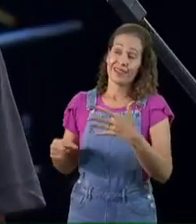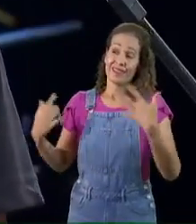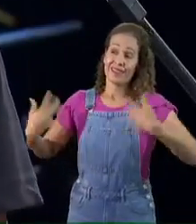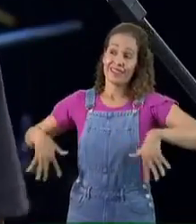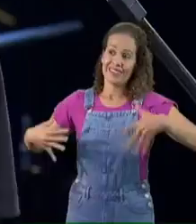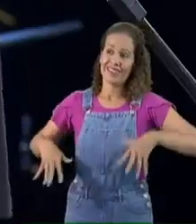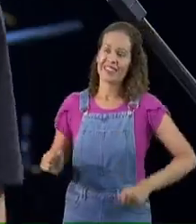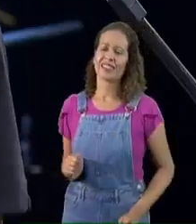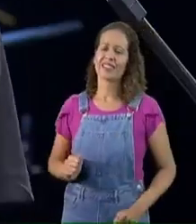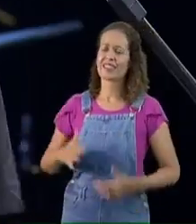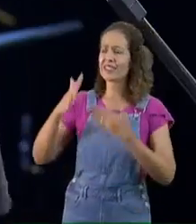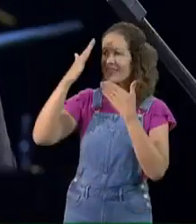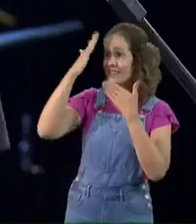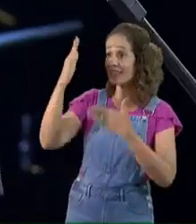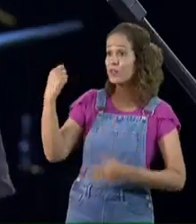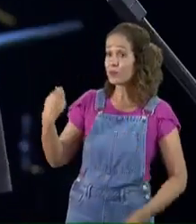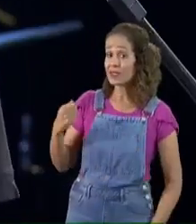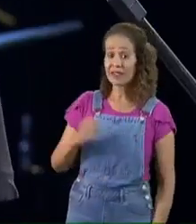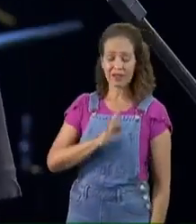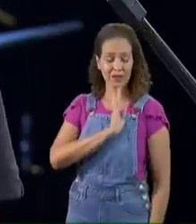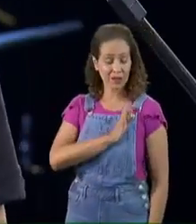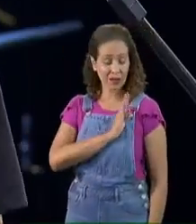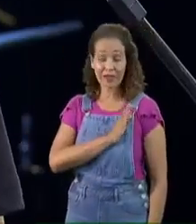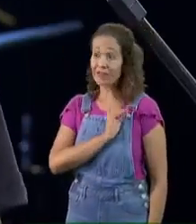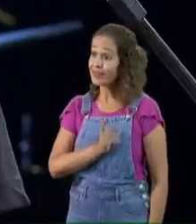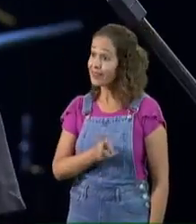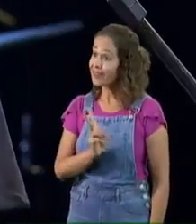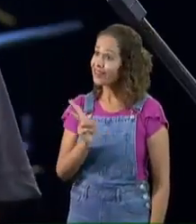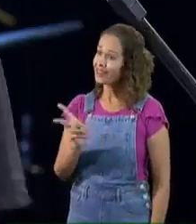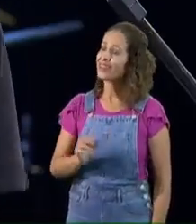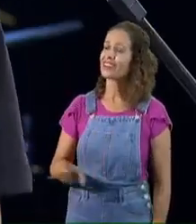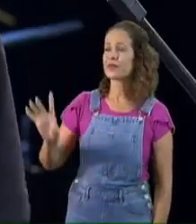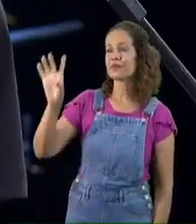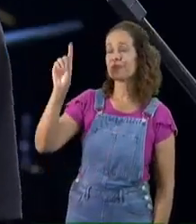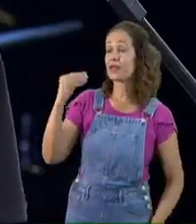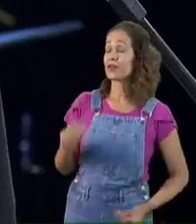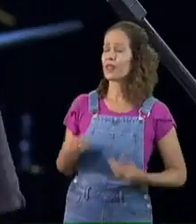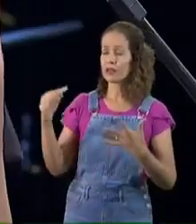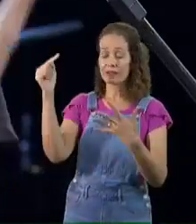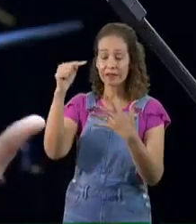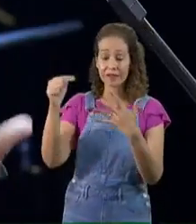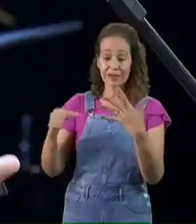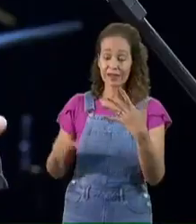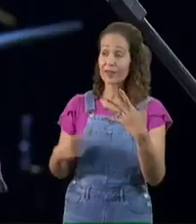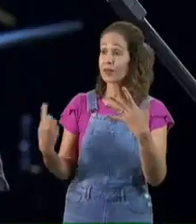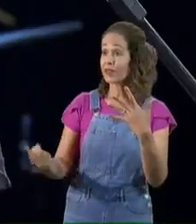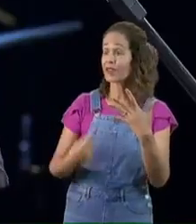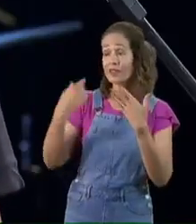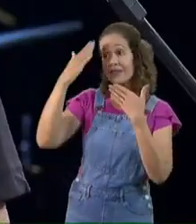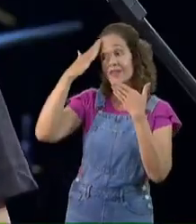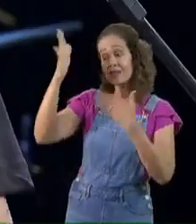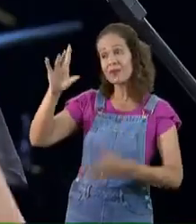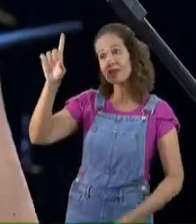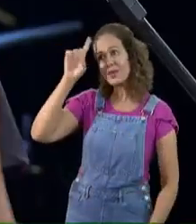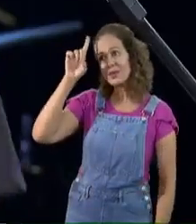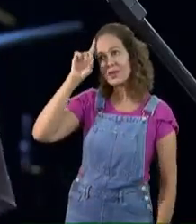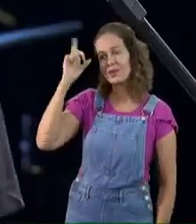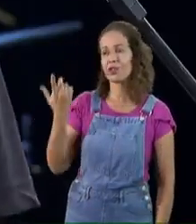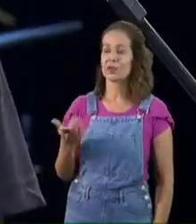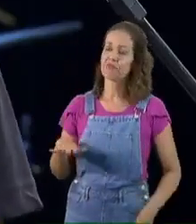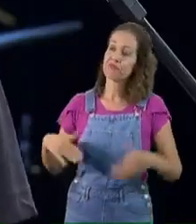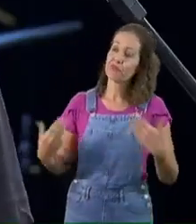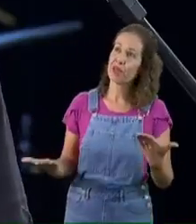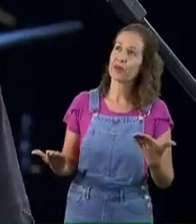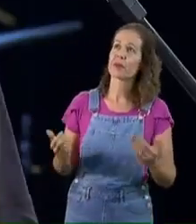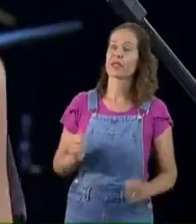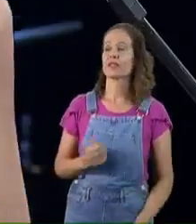algo assim que a gente tem que ter no nosso coração sempre. Deus, ele dá motivos para a gente ser grato todos os dias. Então, eu sou grato pela família que